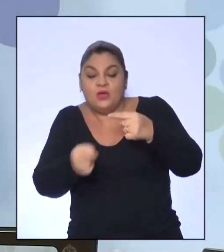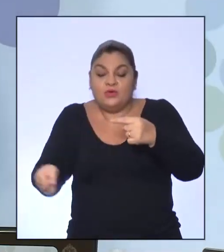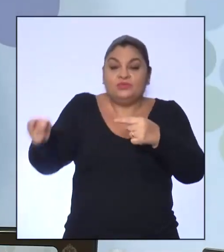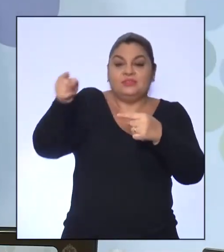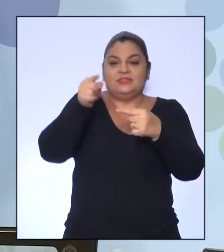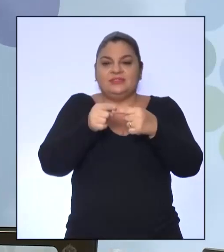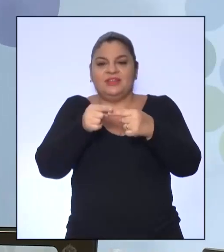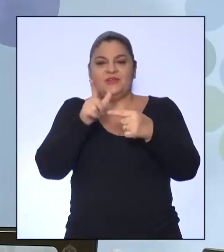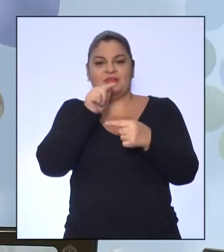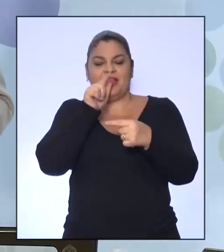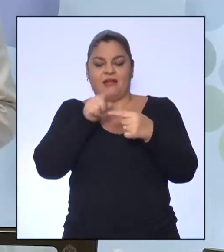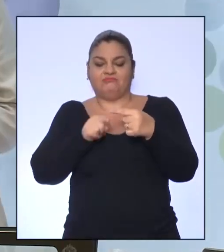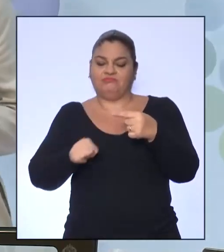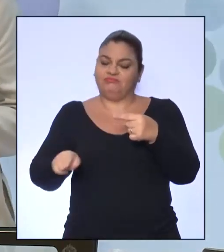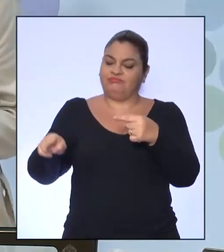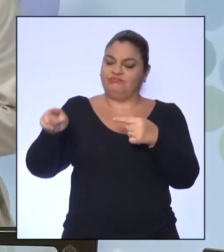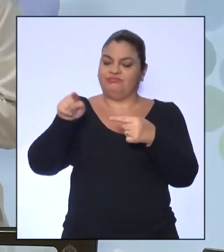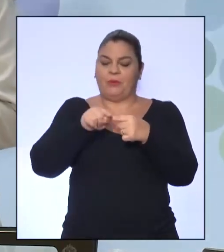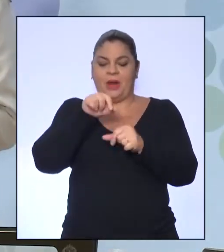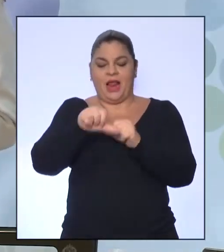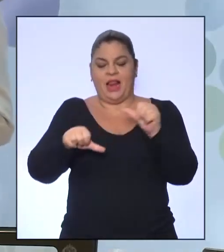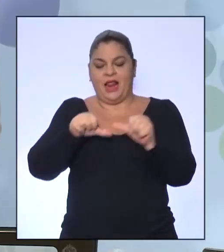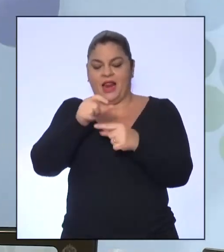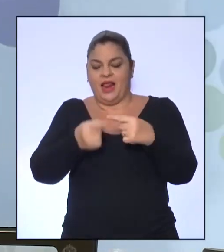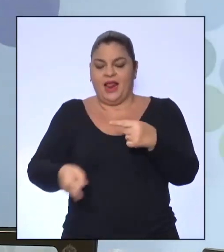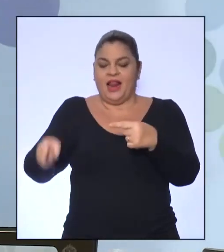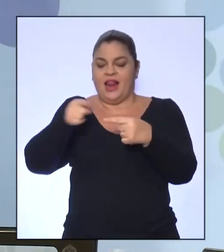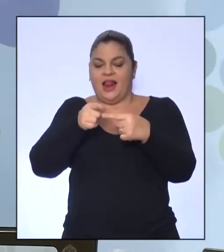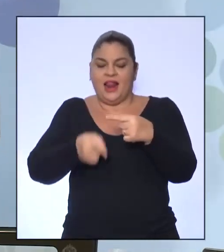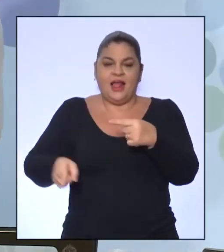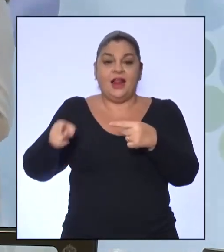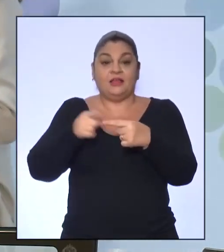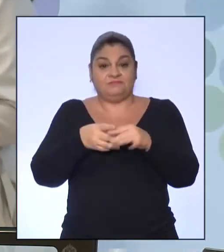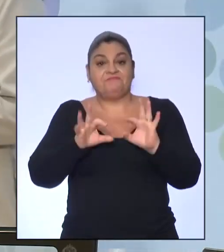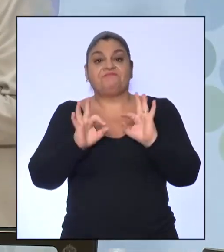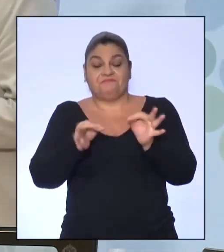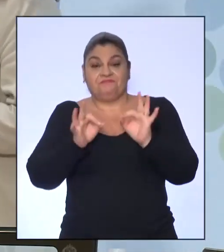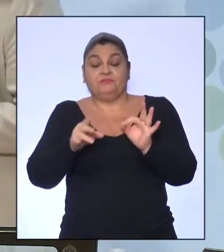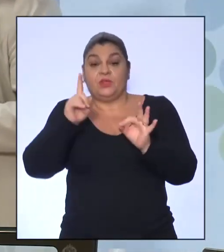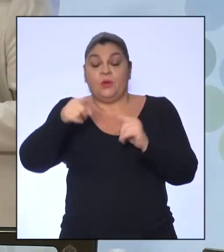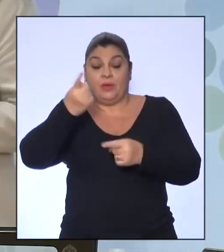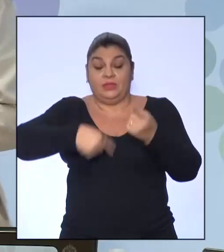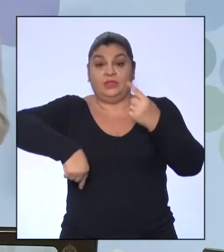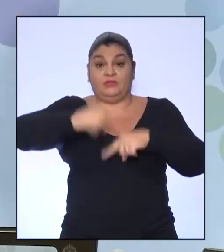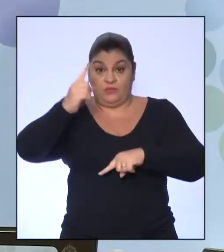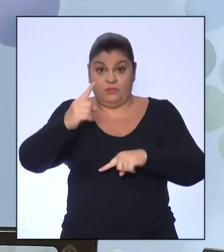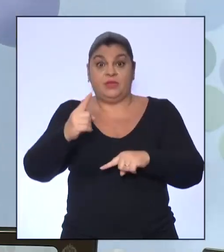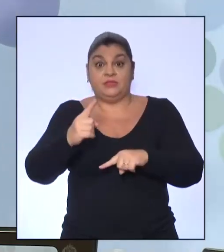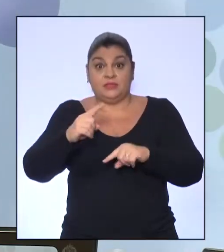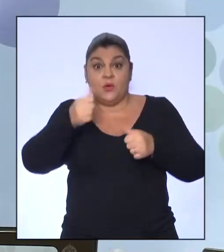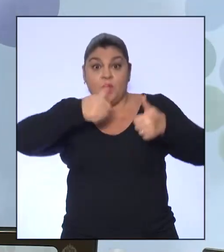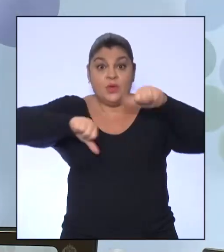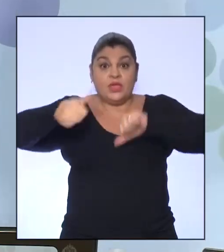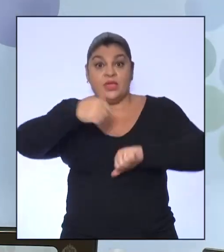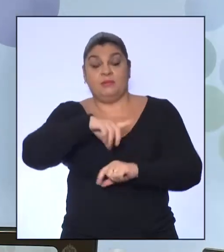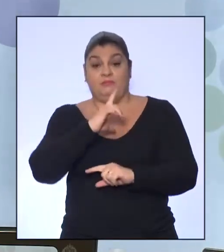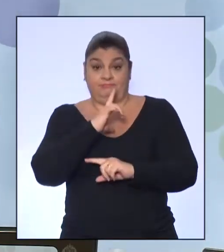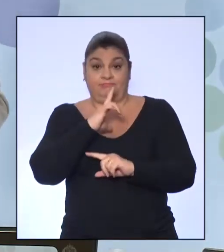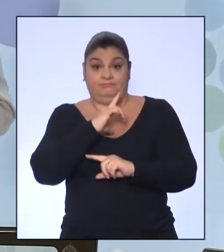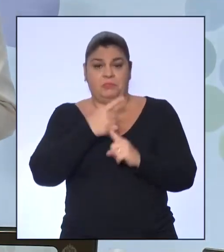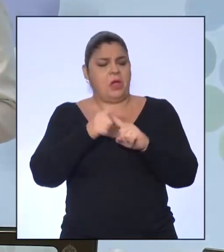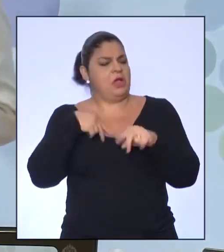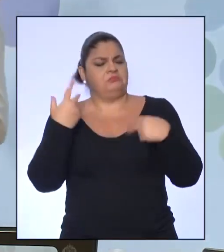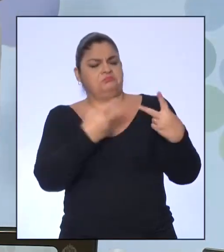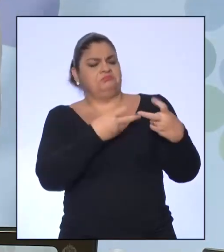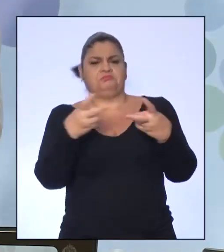mudança que está acontecendo o tempo inteiro. Ótimo. Isso é uma das transformações químicas que eu tenho, né? Que eu não